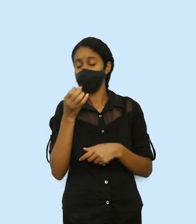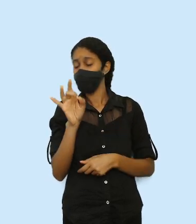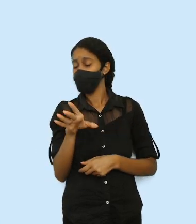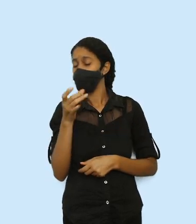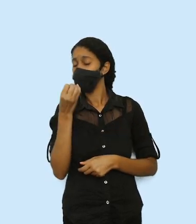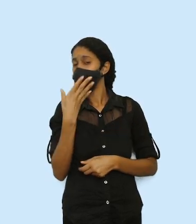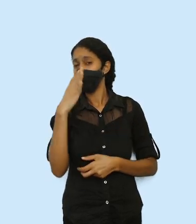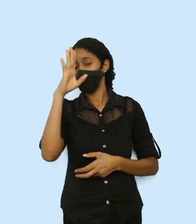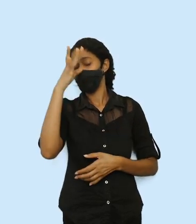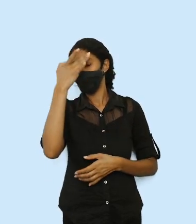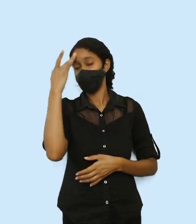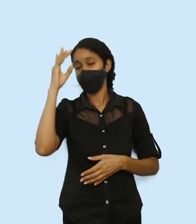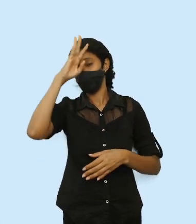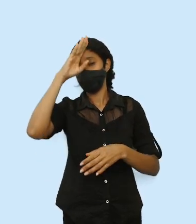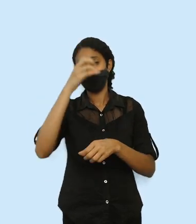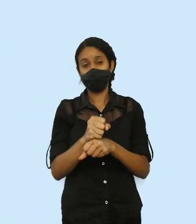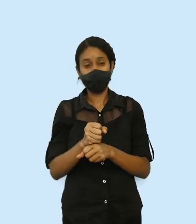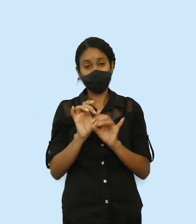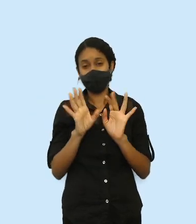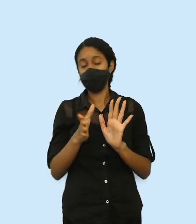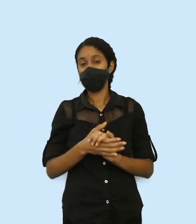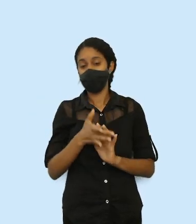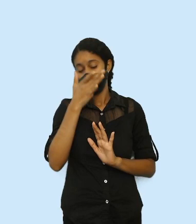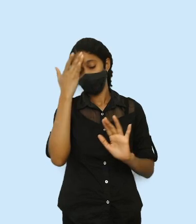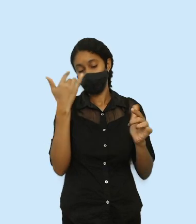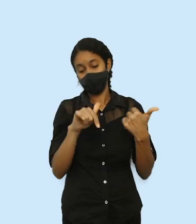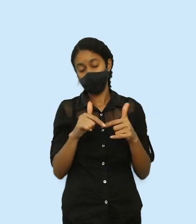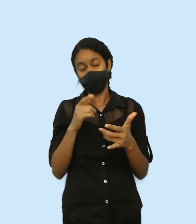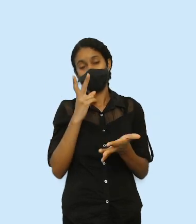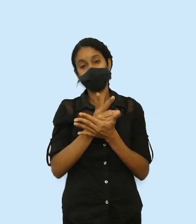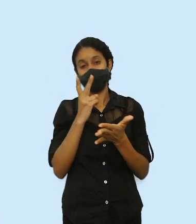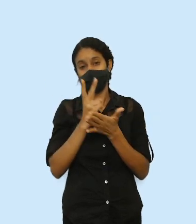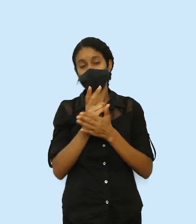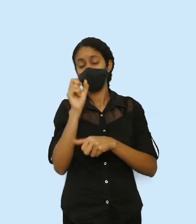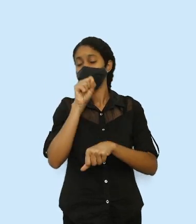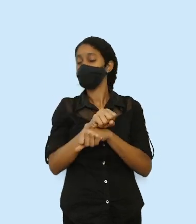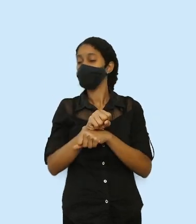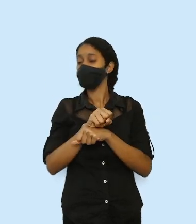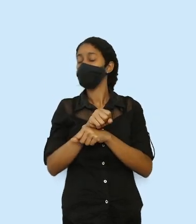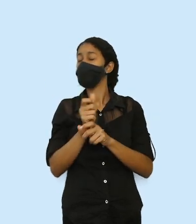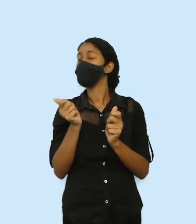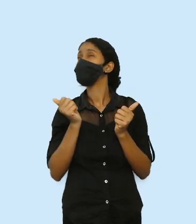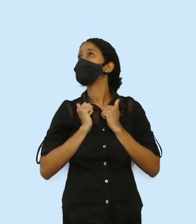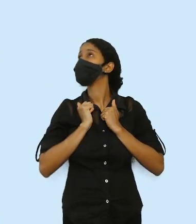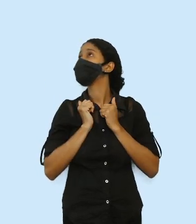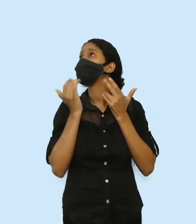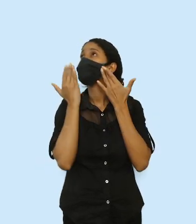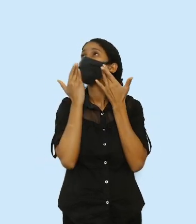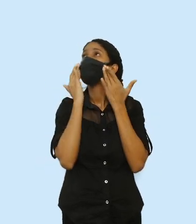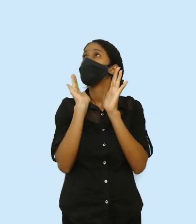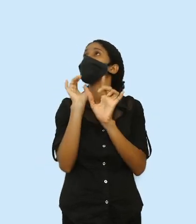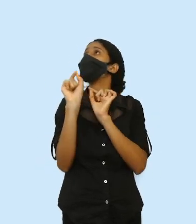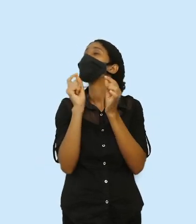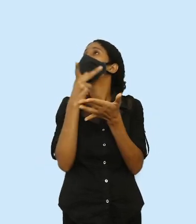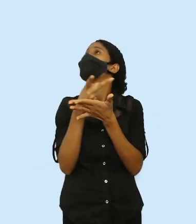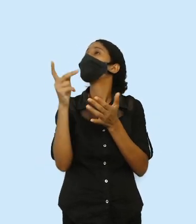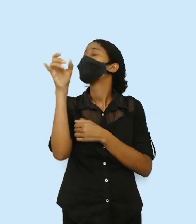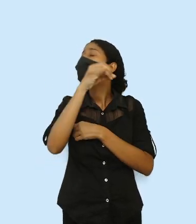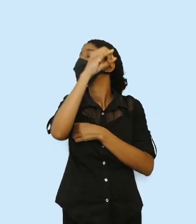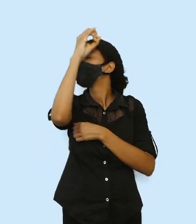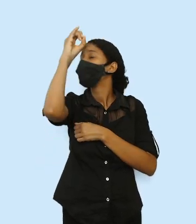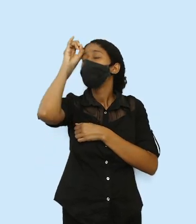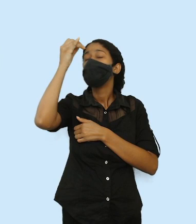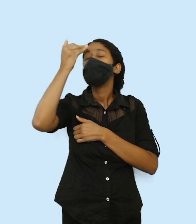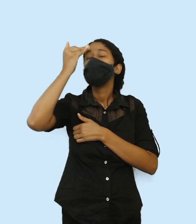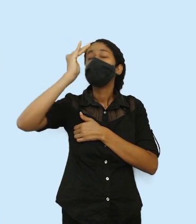donos dos meios de produção. Enquanto isso, os trabalhadores eles estão ali parados e alienados sem entender o que é que está acontecendo fora da linha de